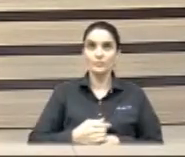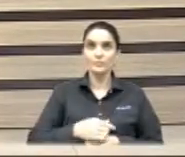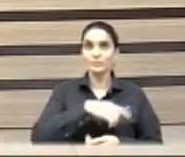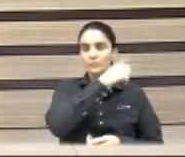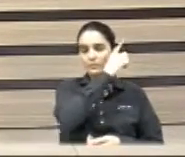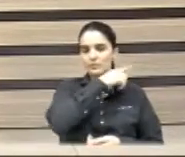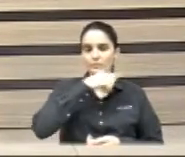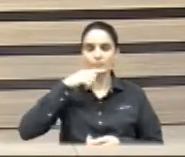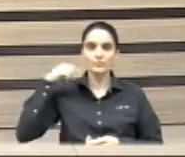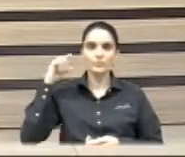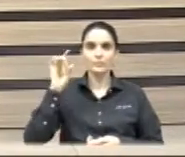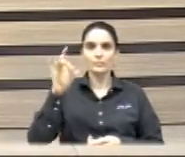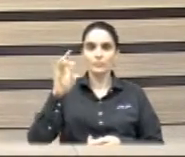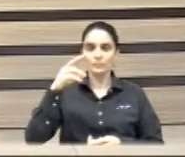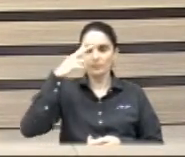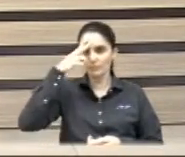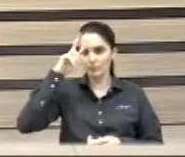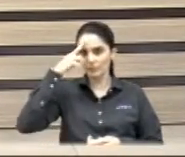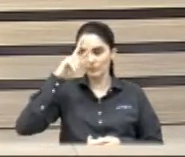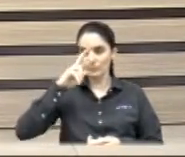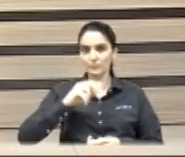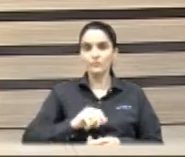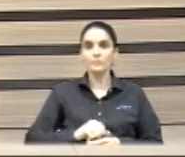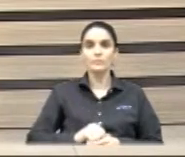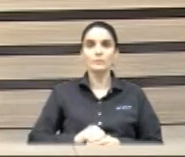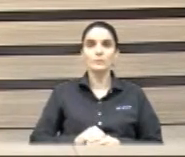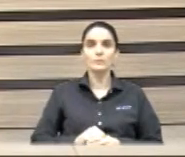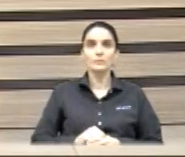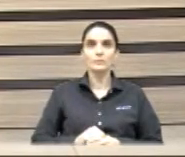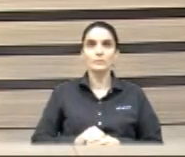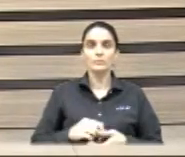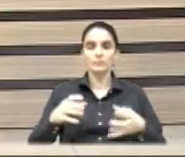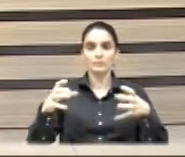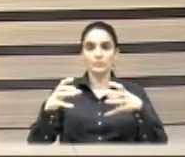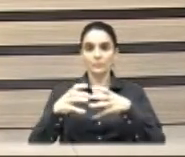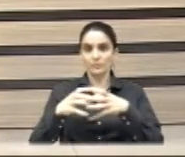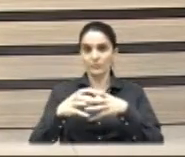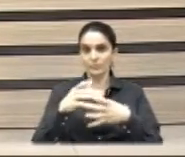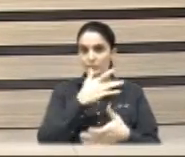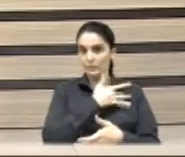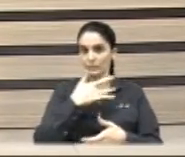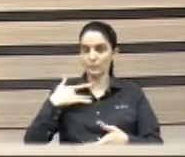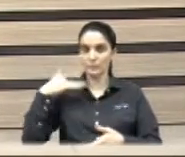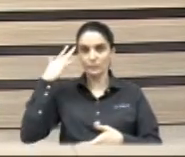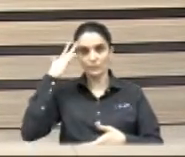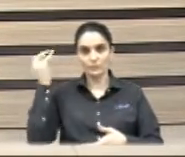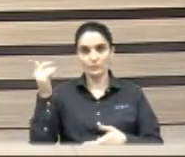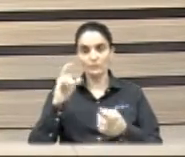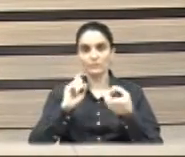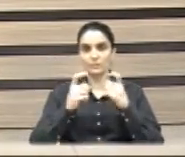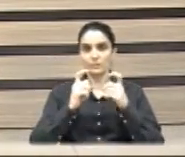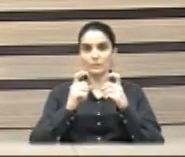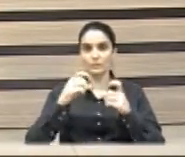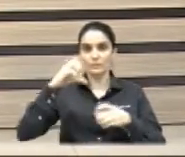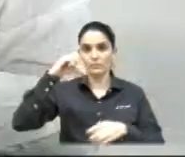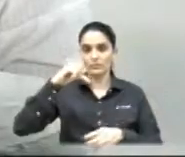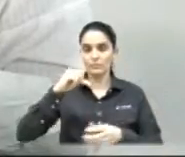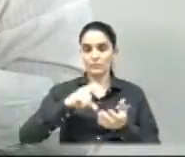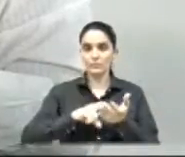Mayra. Só para lembrar aos participantes da Comissão da Saúde, amanhã a reunião, às 9 horas,